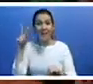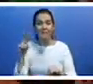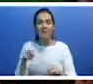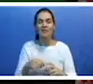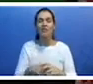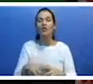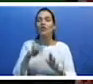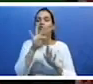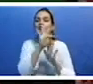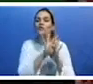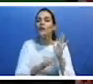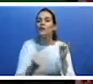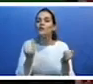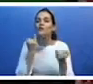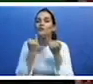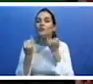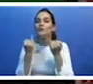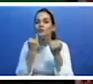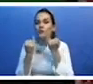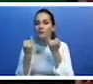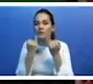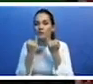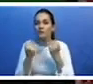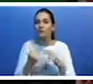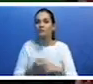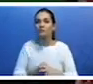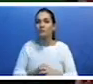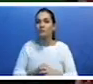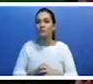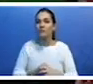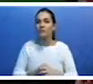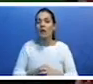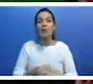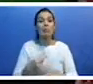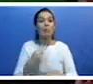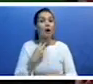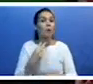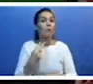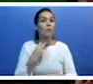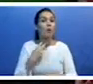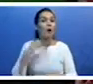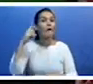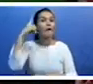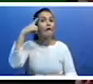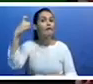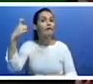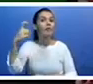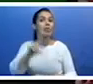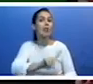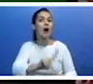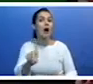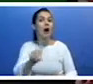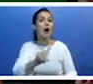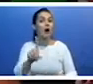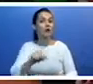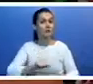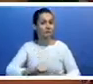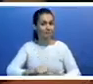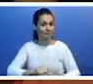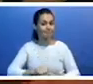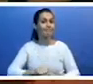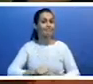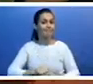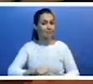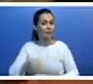texto informativo, olha só, num texto informativo a informação não pode ser inventada.